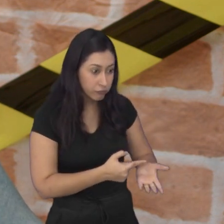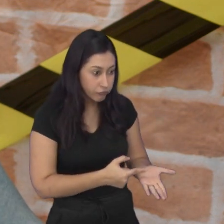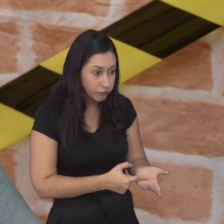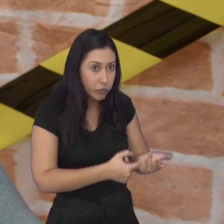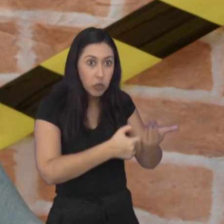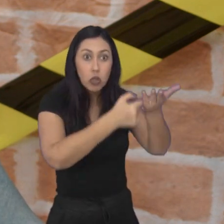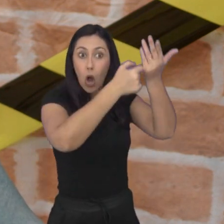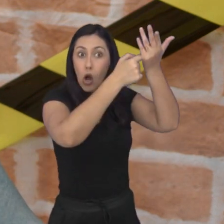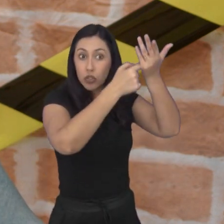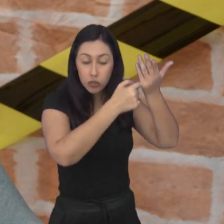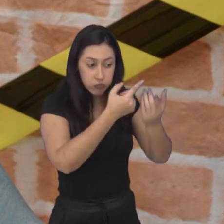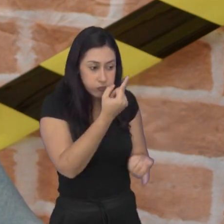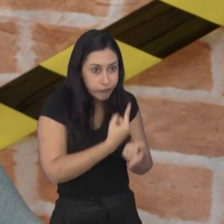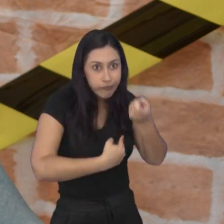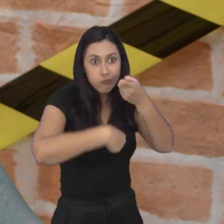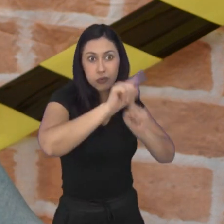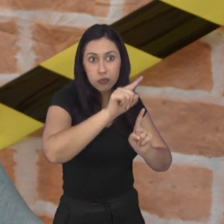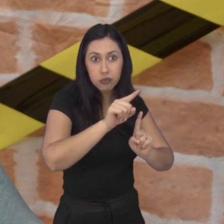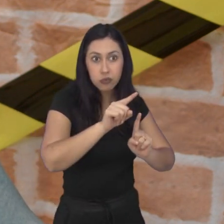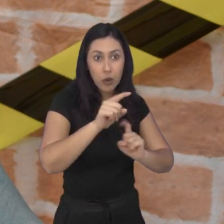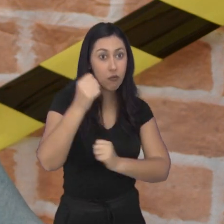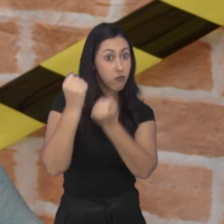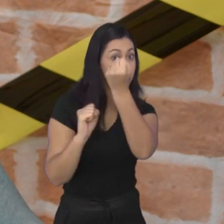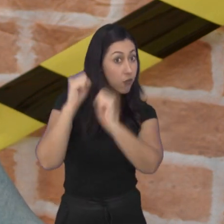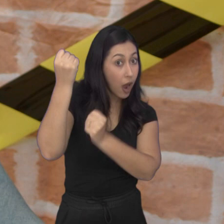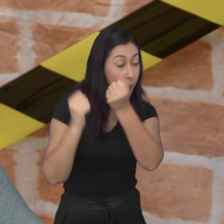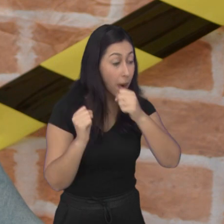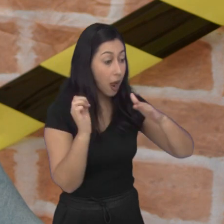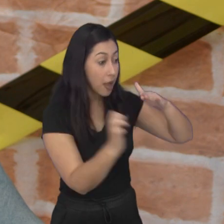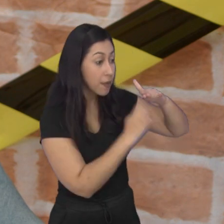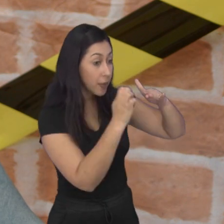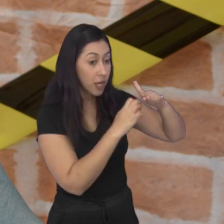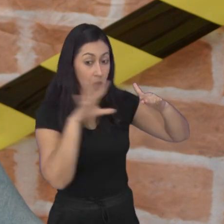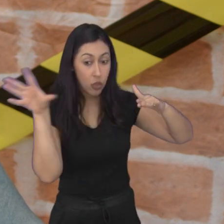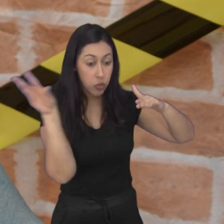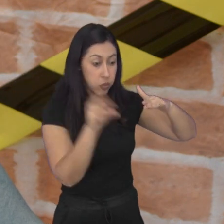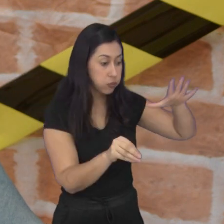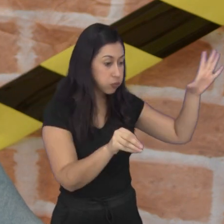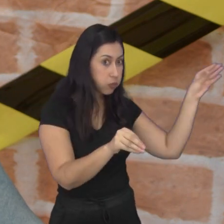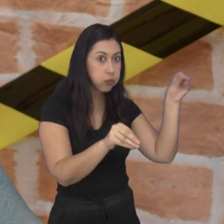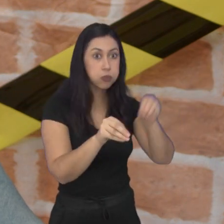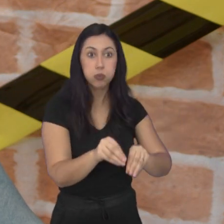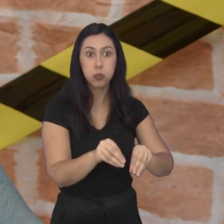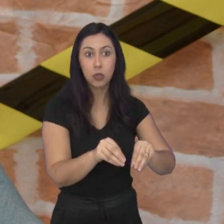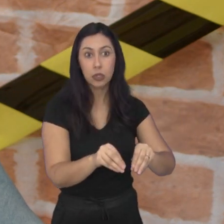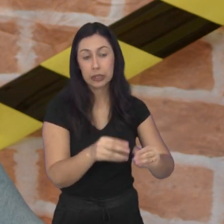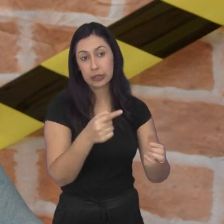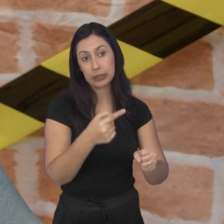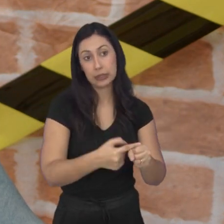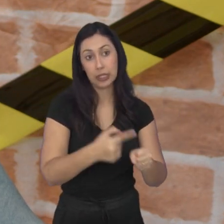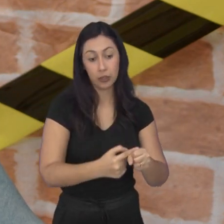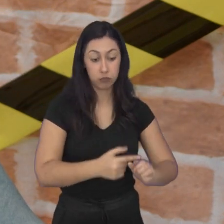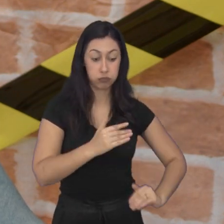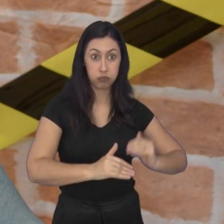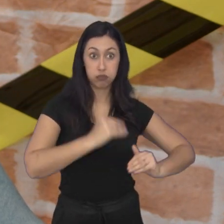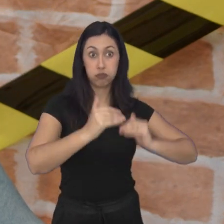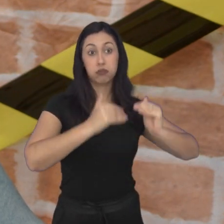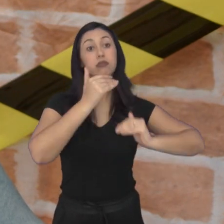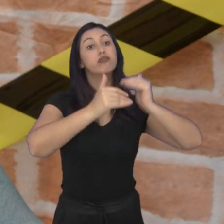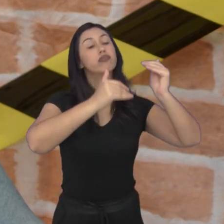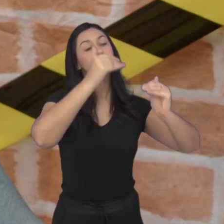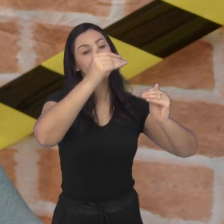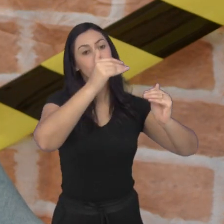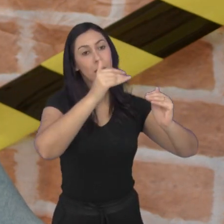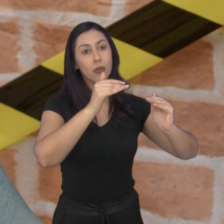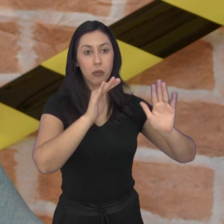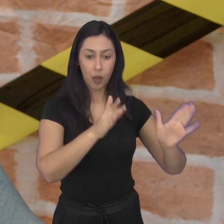mais tecnológica, com as empresas que vieram para cá, com as fábricas, com toda a sua estrutura, e São José foi ficando cada vez mais avançada.